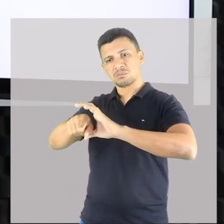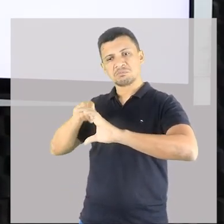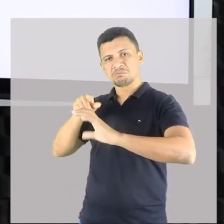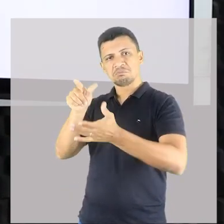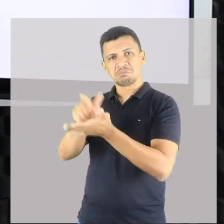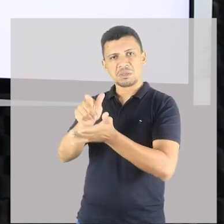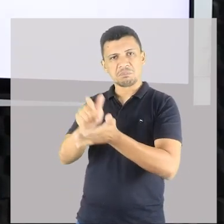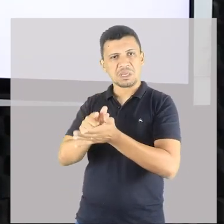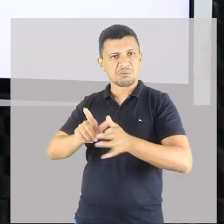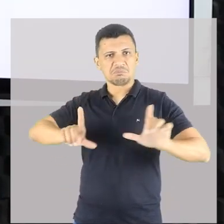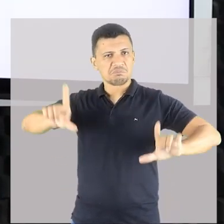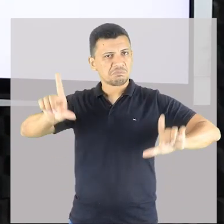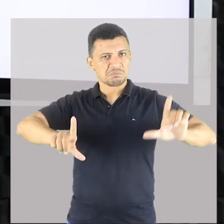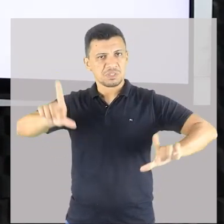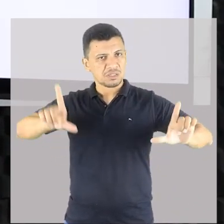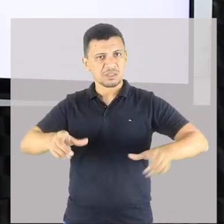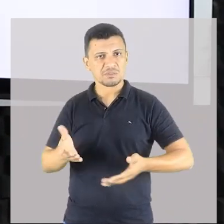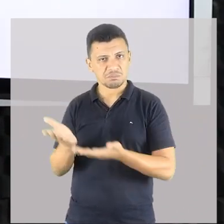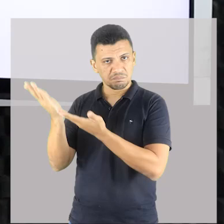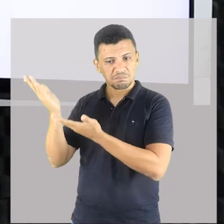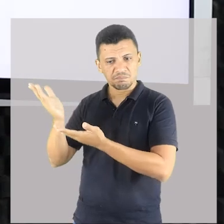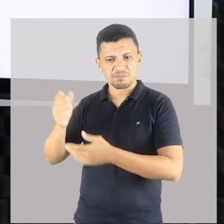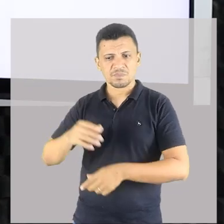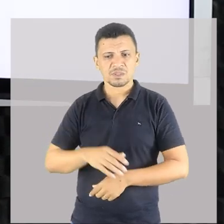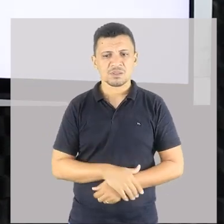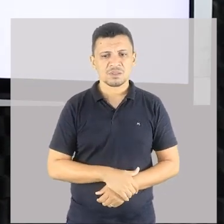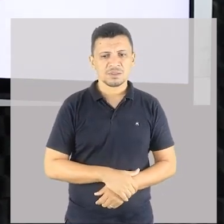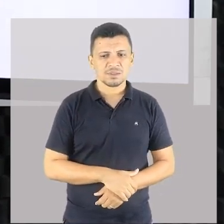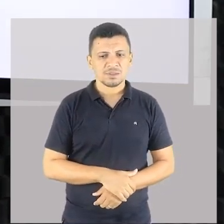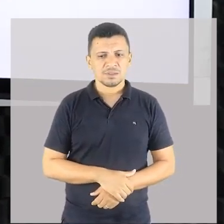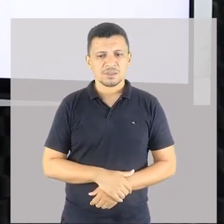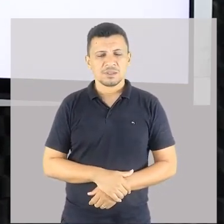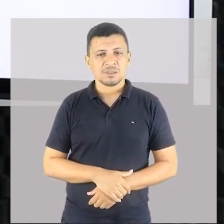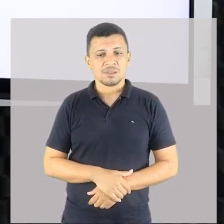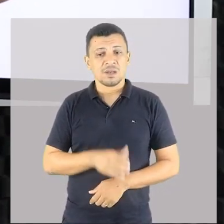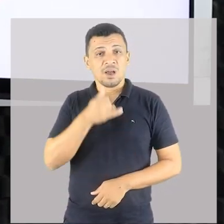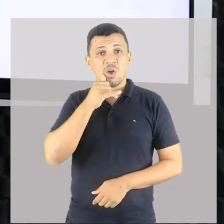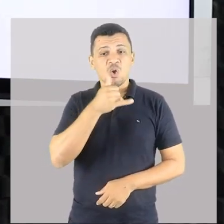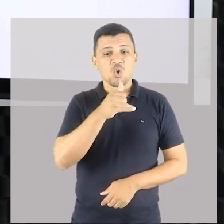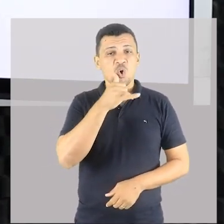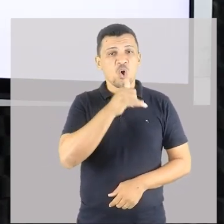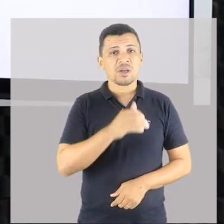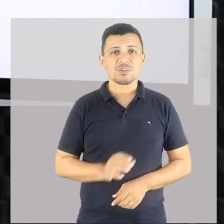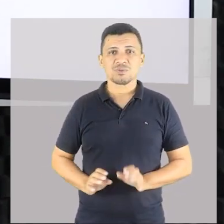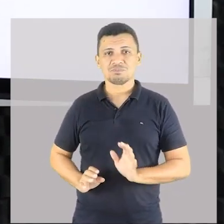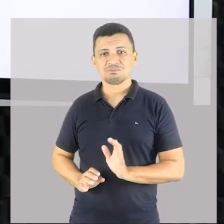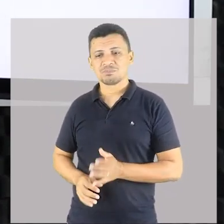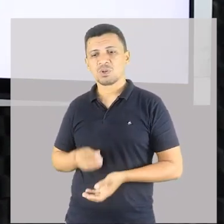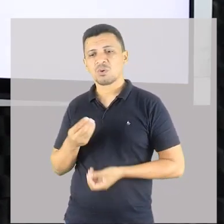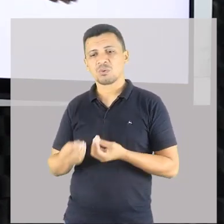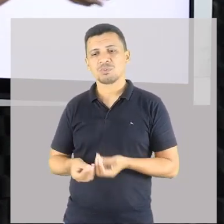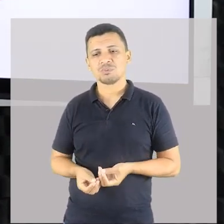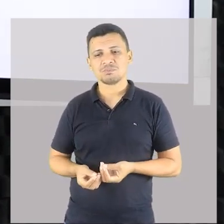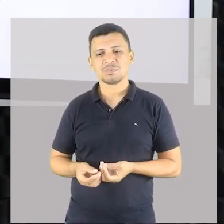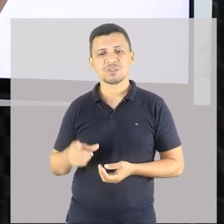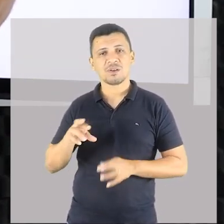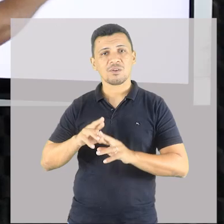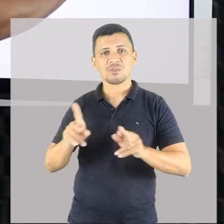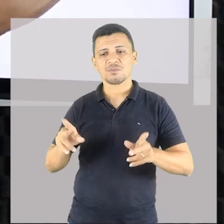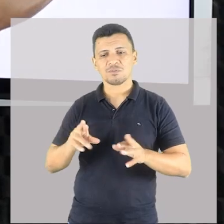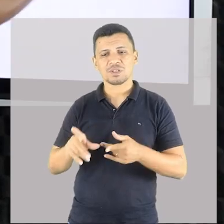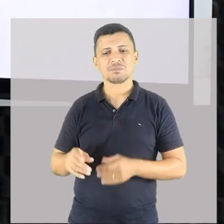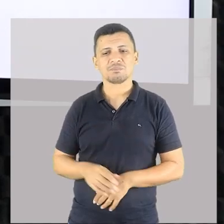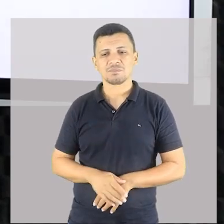aí, do caso da tela da TV. Tá? E se a corrente tivesse o outro sentido, ó, aqui é o